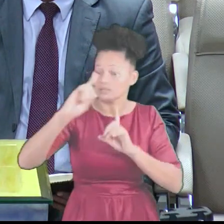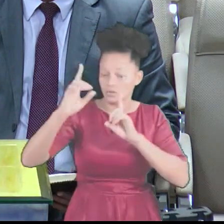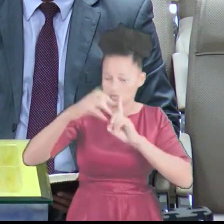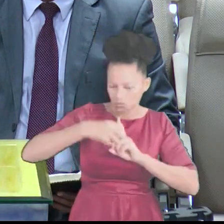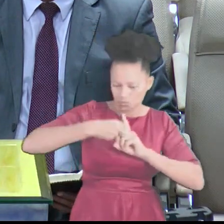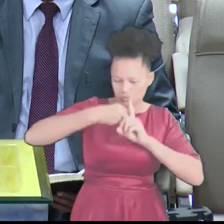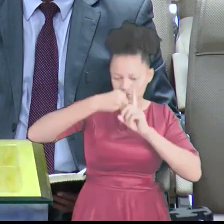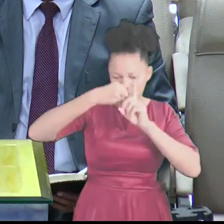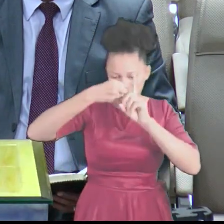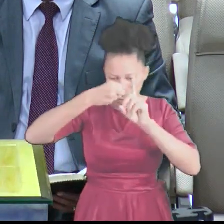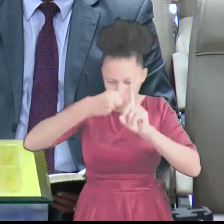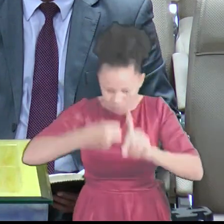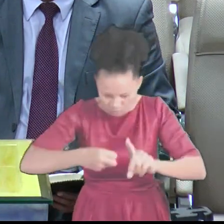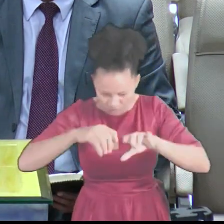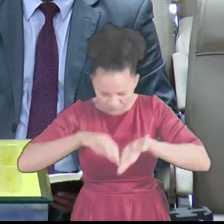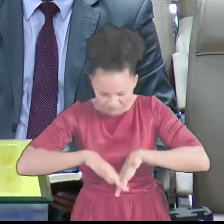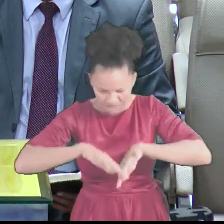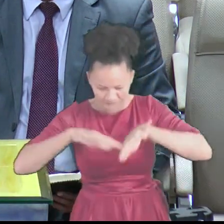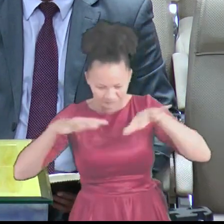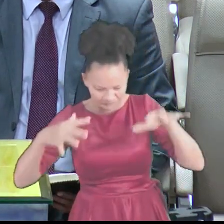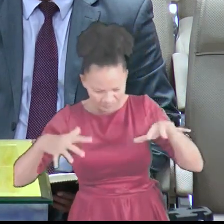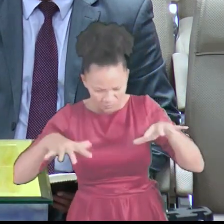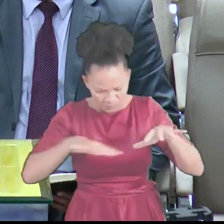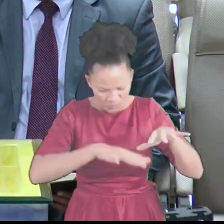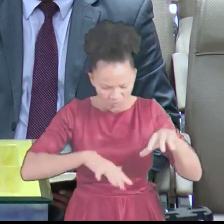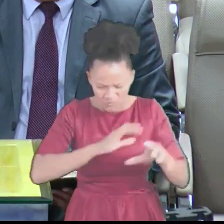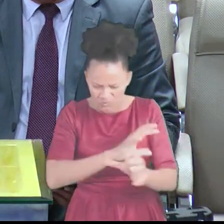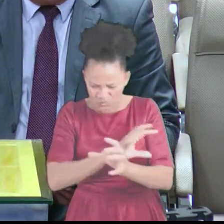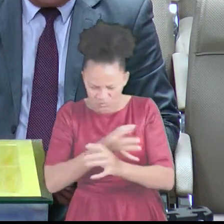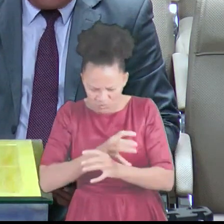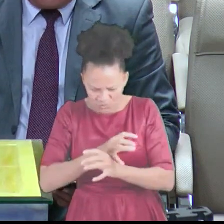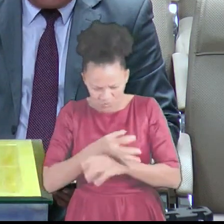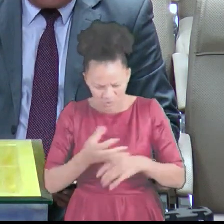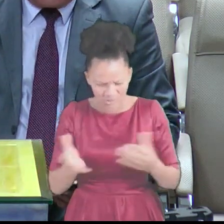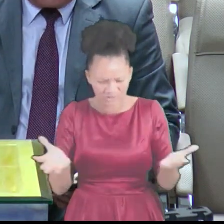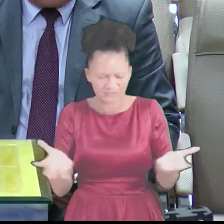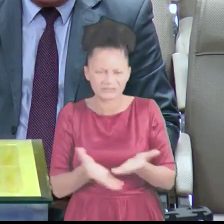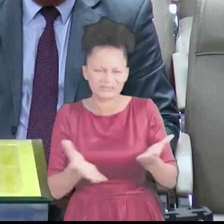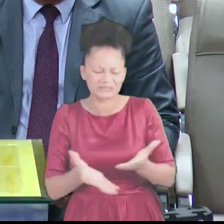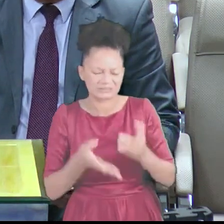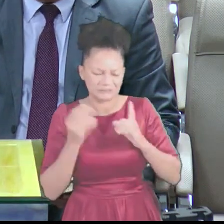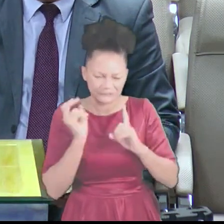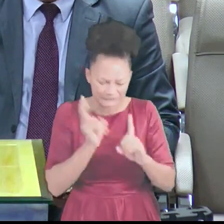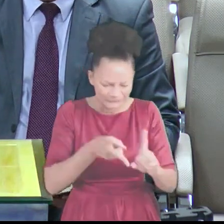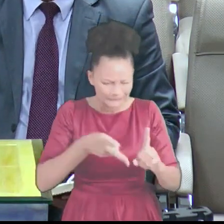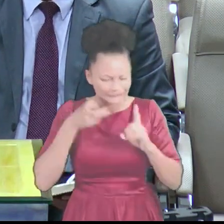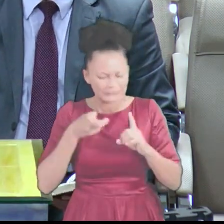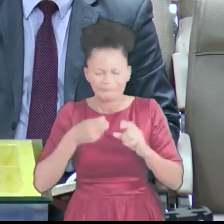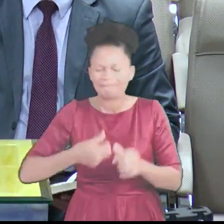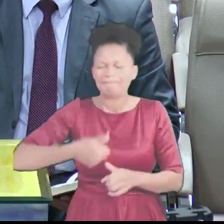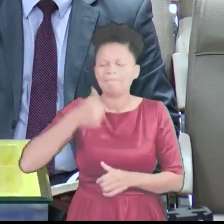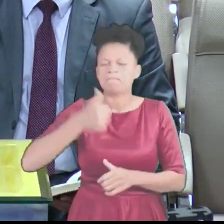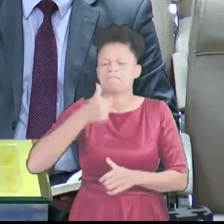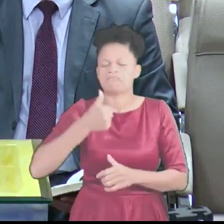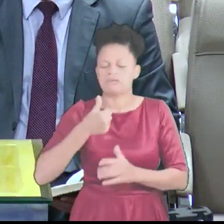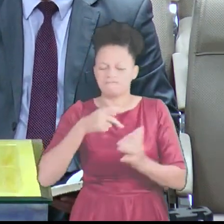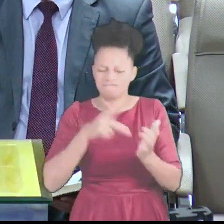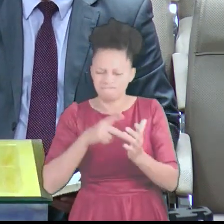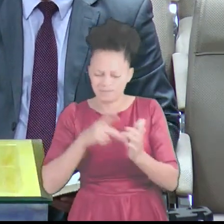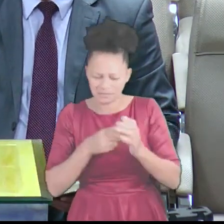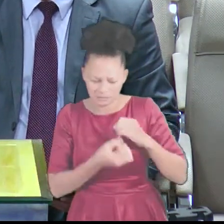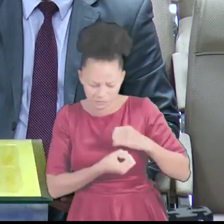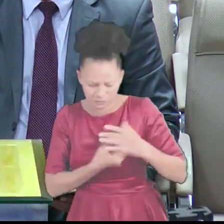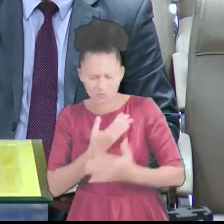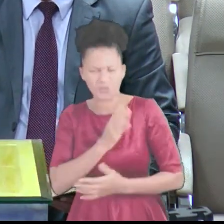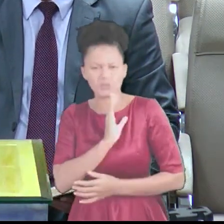colocou no meio daqueles ossos. E aqui eu já extraio a primeira verdade para os nossos